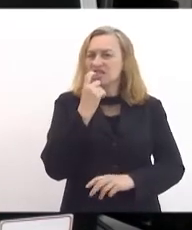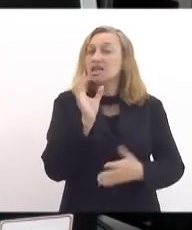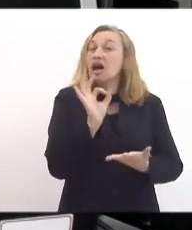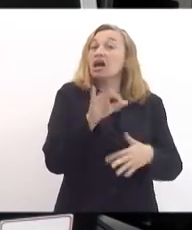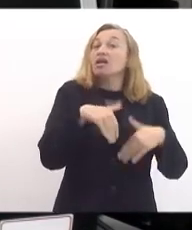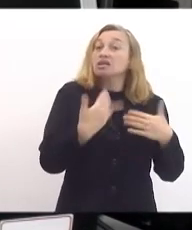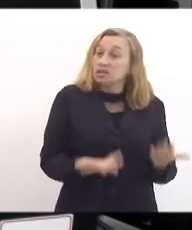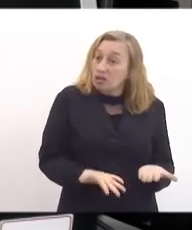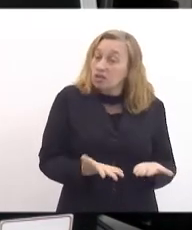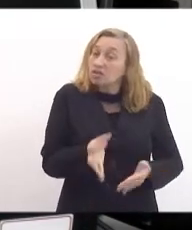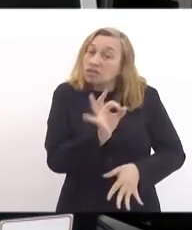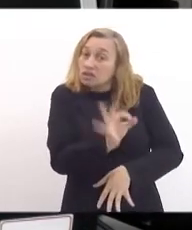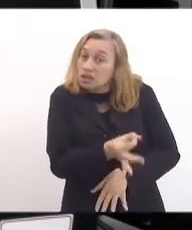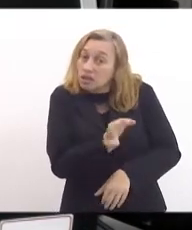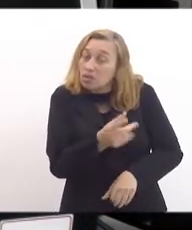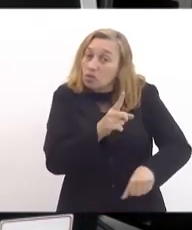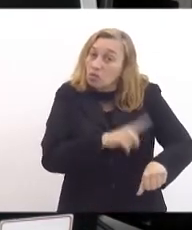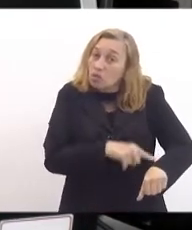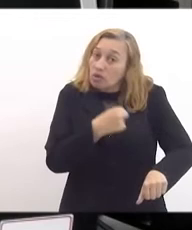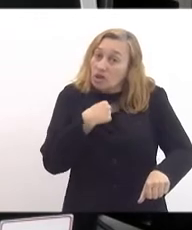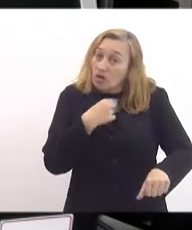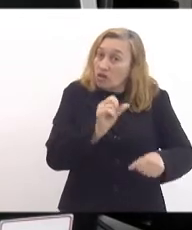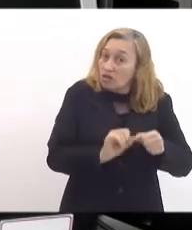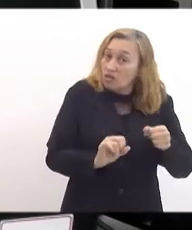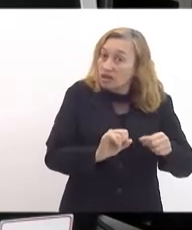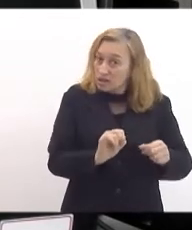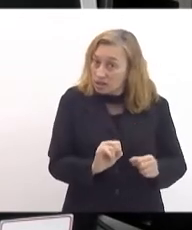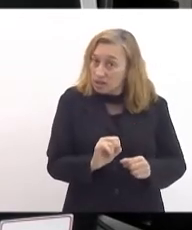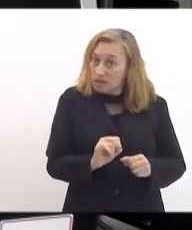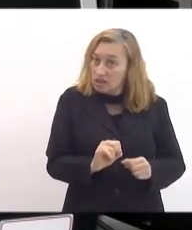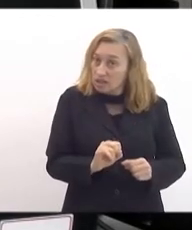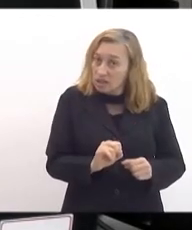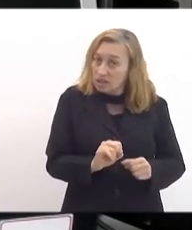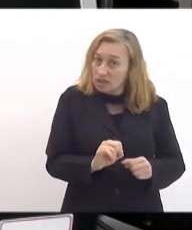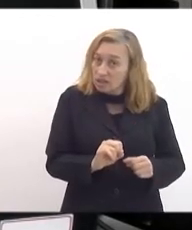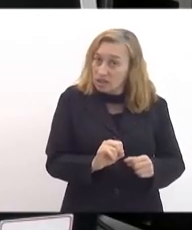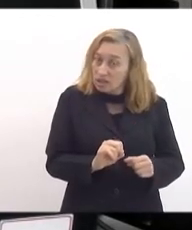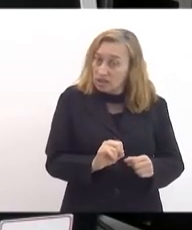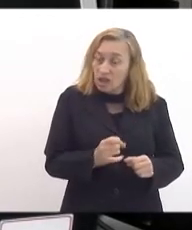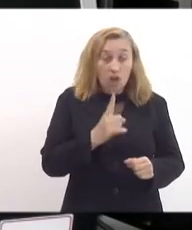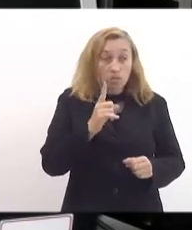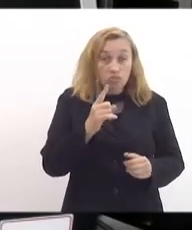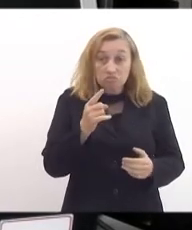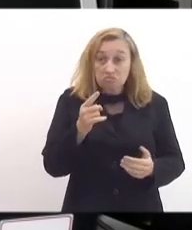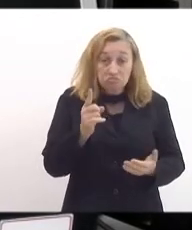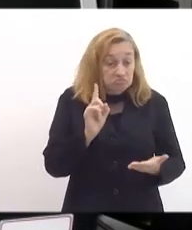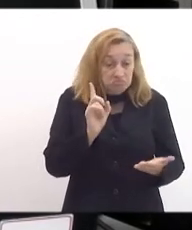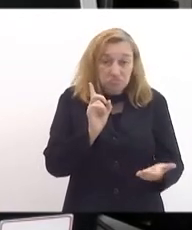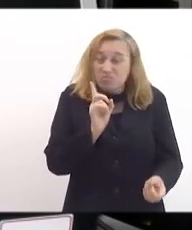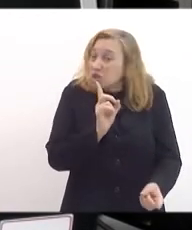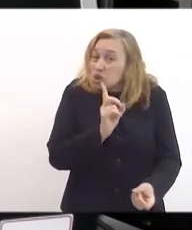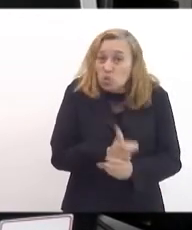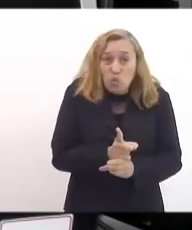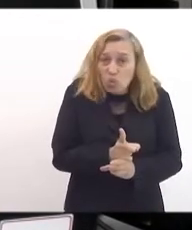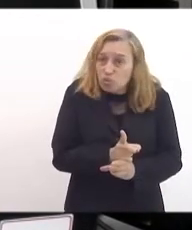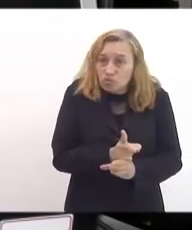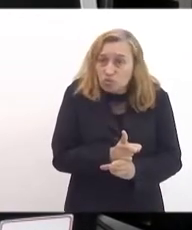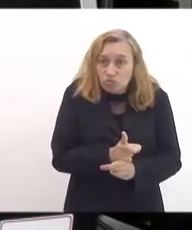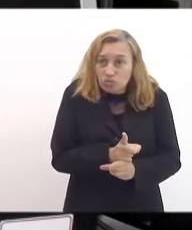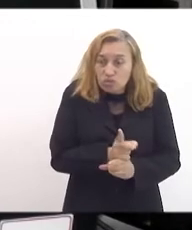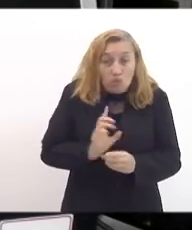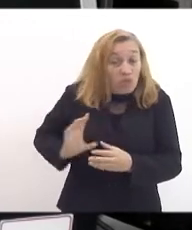efetivamente no momento que eu vá fazer a Adesão eu eu não encontro é uma